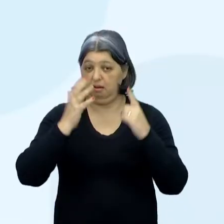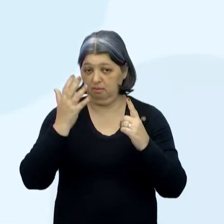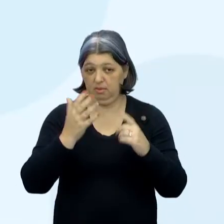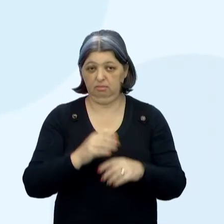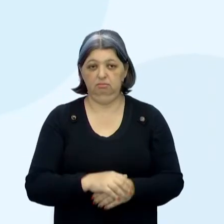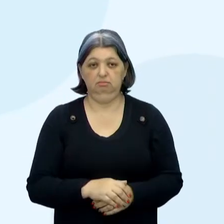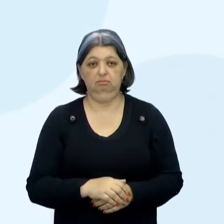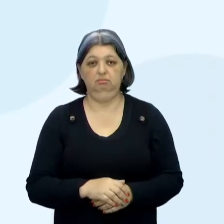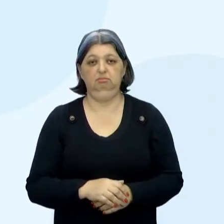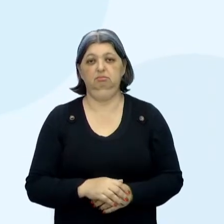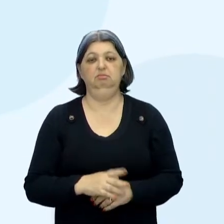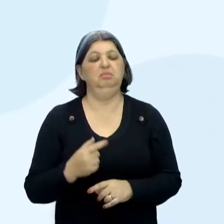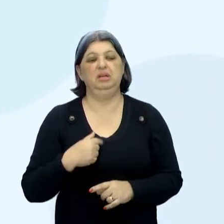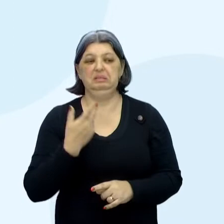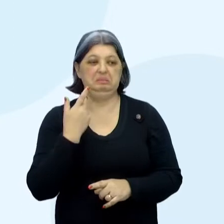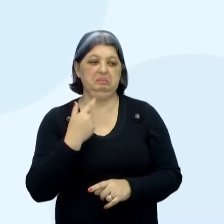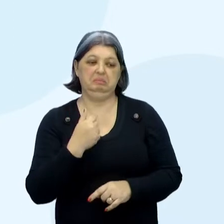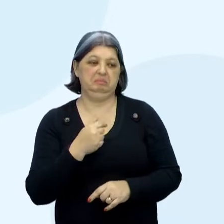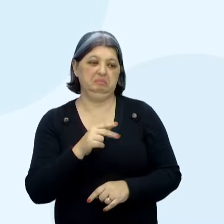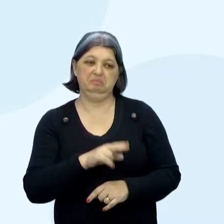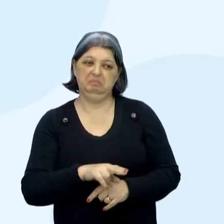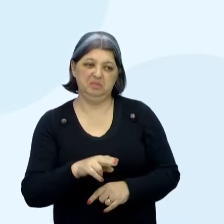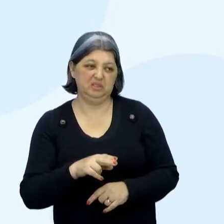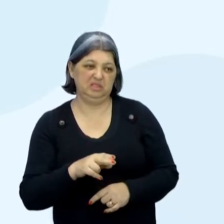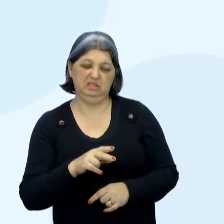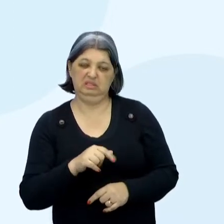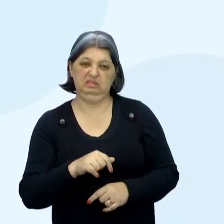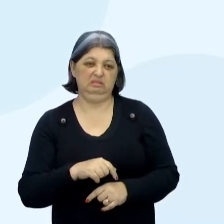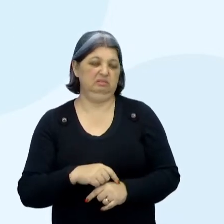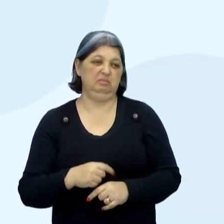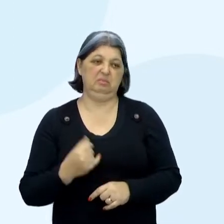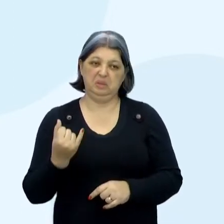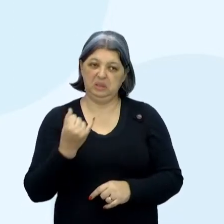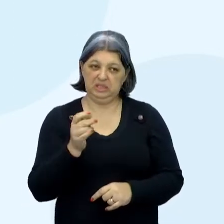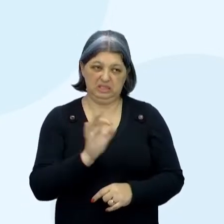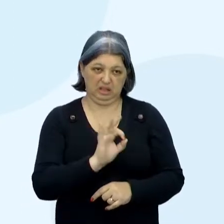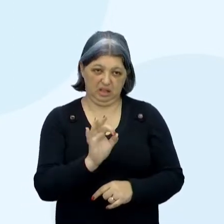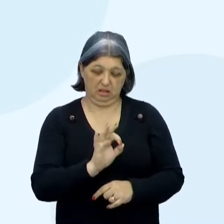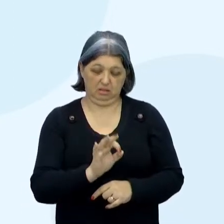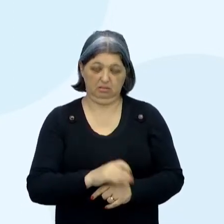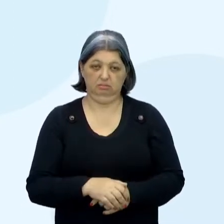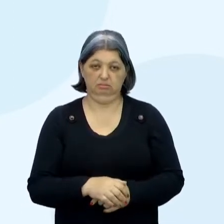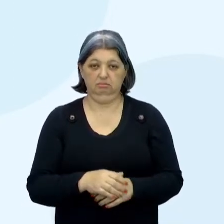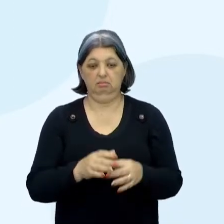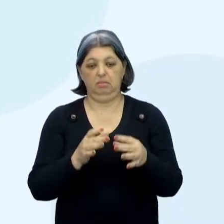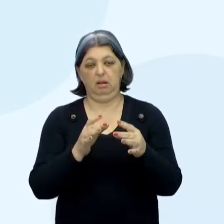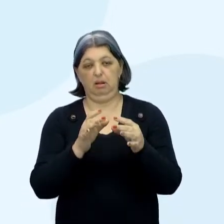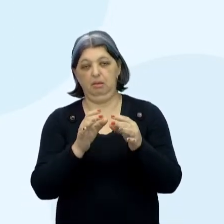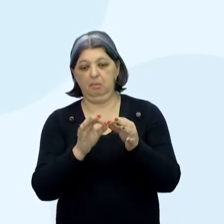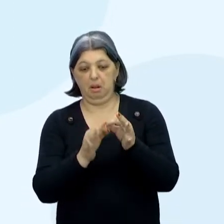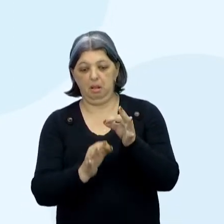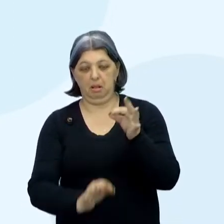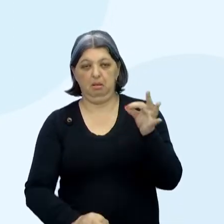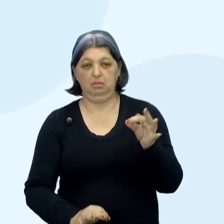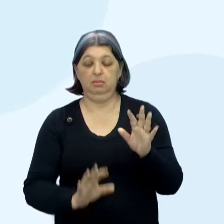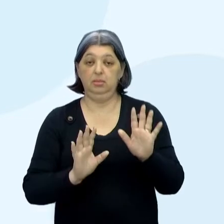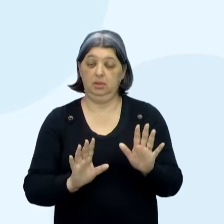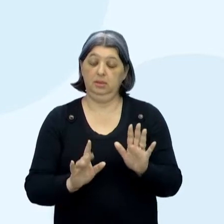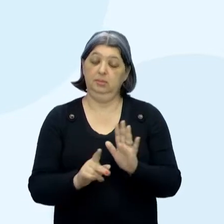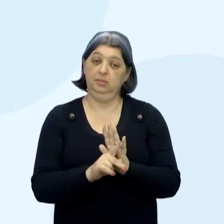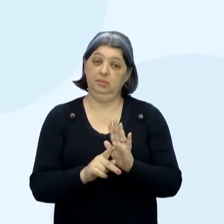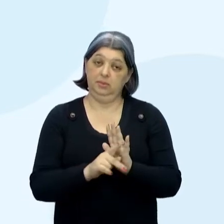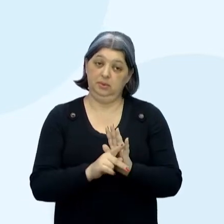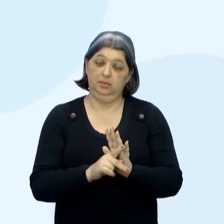dizer, olha, isso não serve para nada, etc, etc, etc, é uma análise